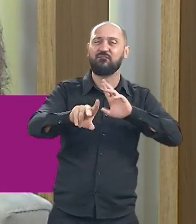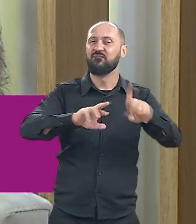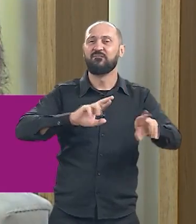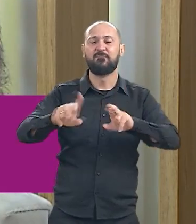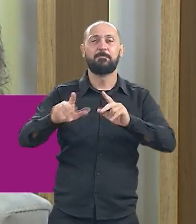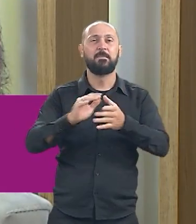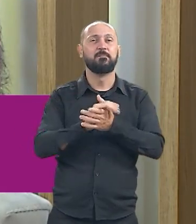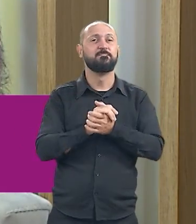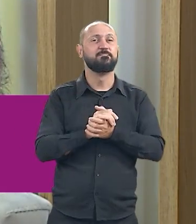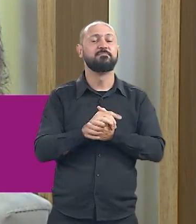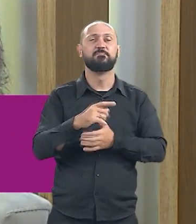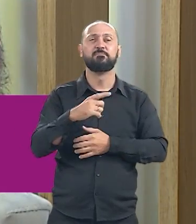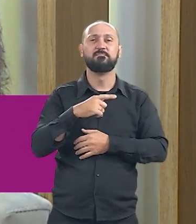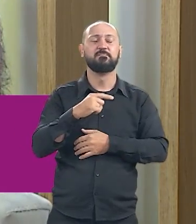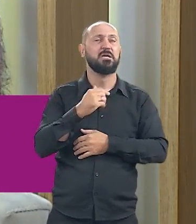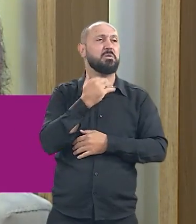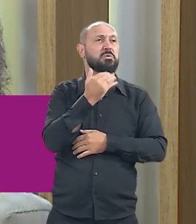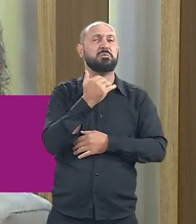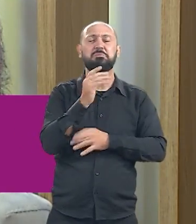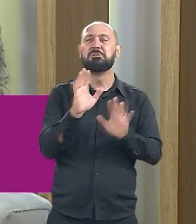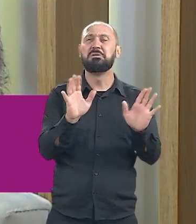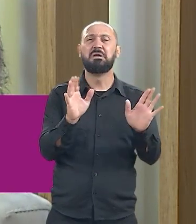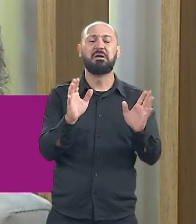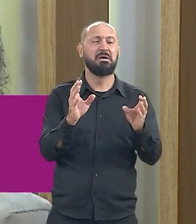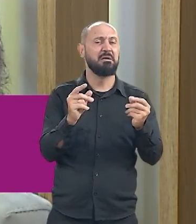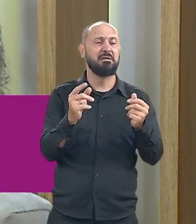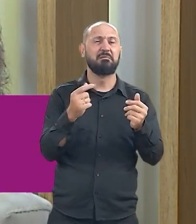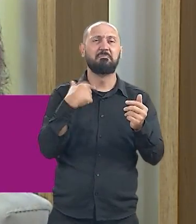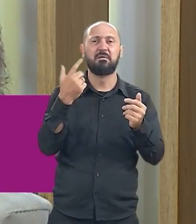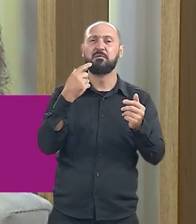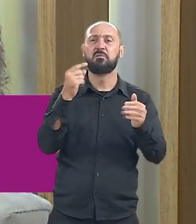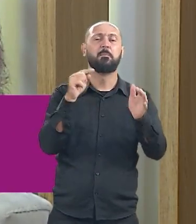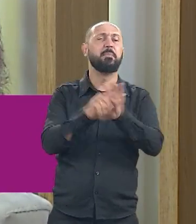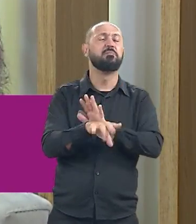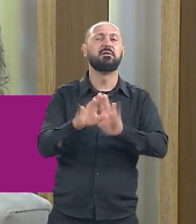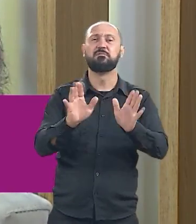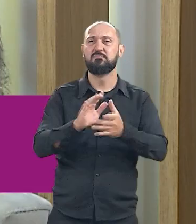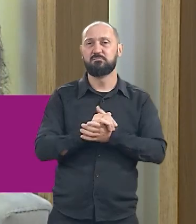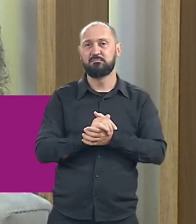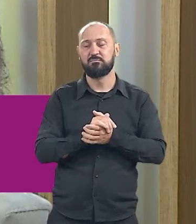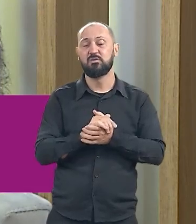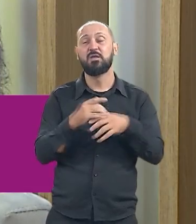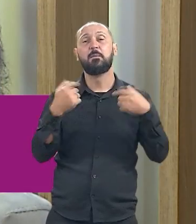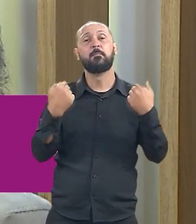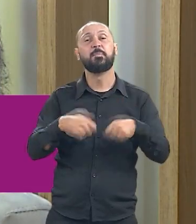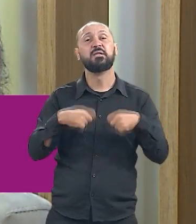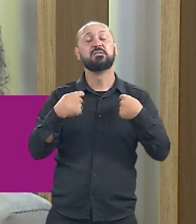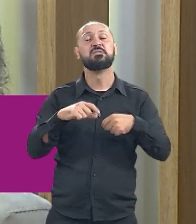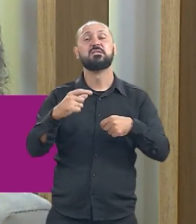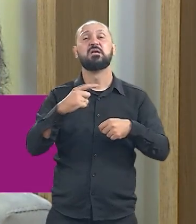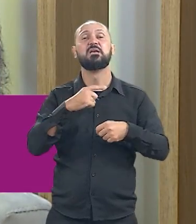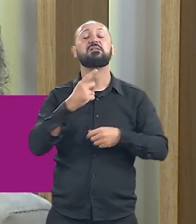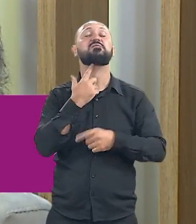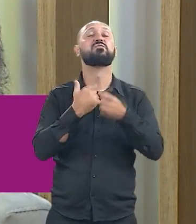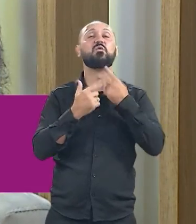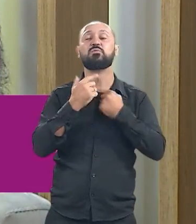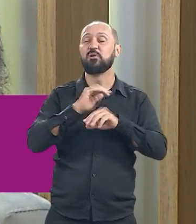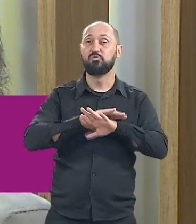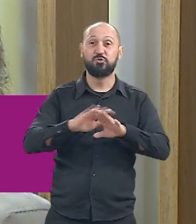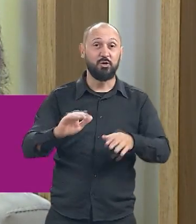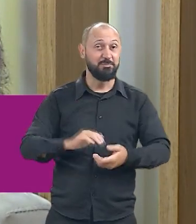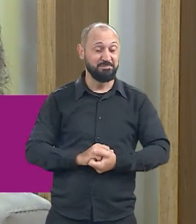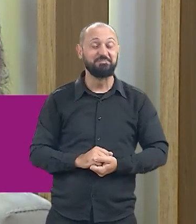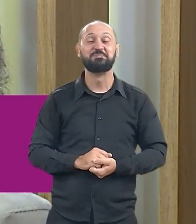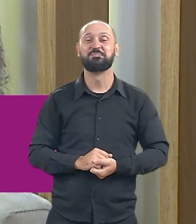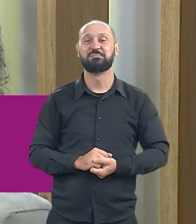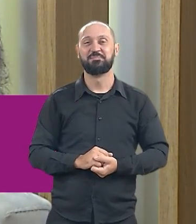isso é, vamos dizer assim, perguntado. O que precisa é a pessoa ter boa vontade, né? Tem até